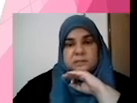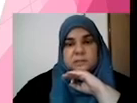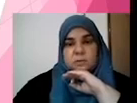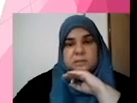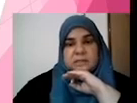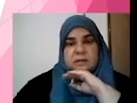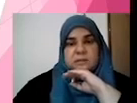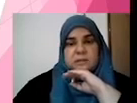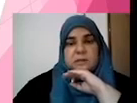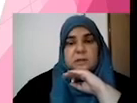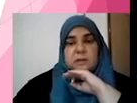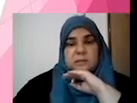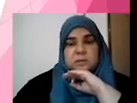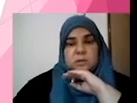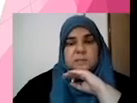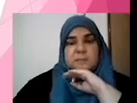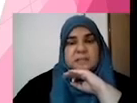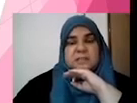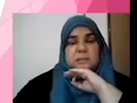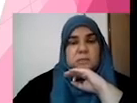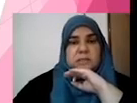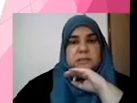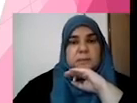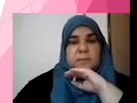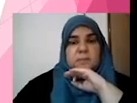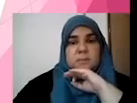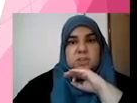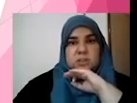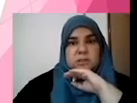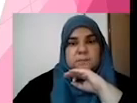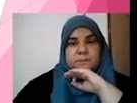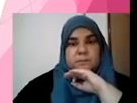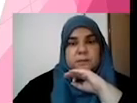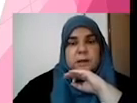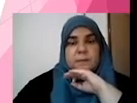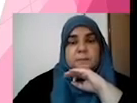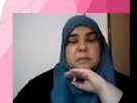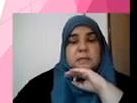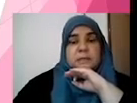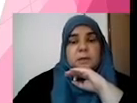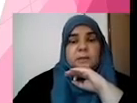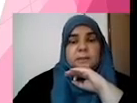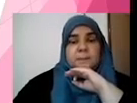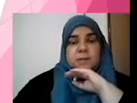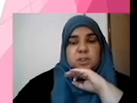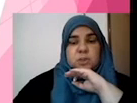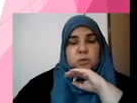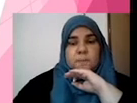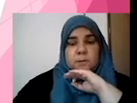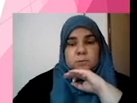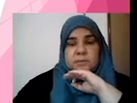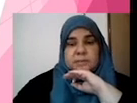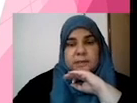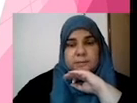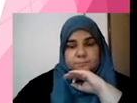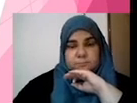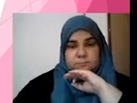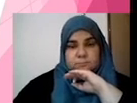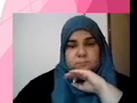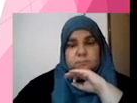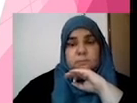Significa que esses dois lados aqui, esses dois pedacinhos aqui têm a mesma medida, tá? E outra partindo do ponto